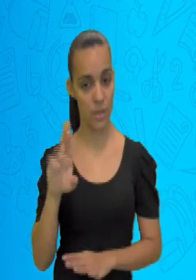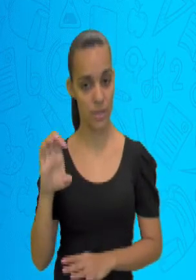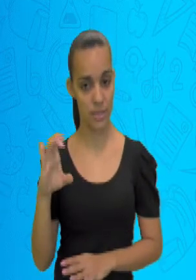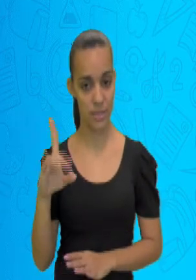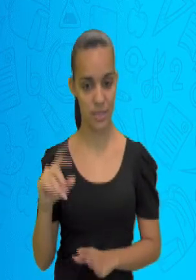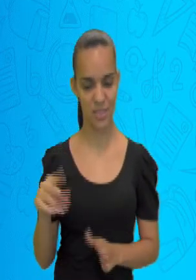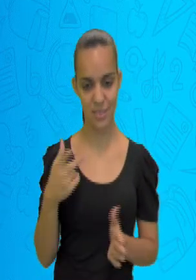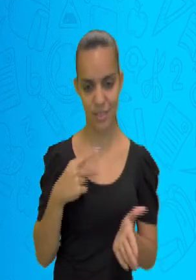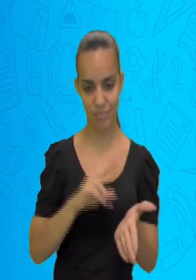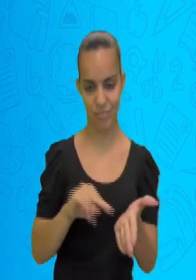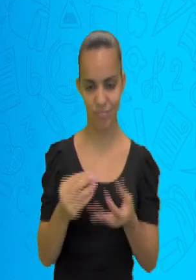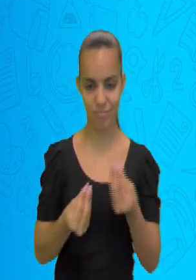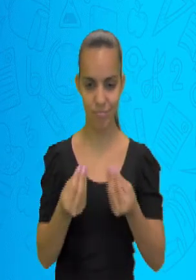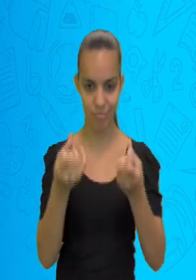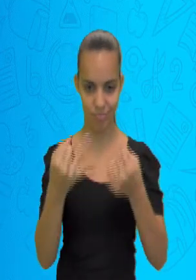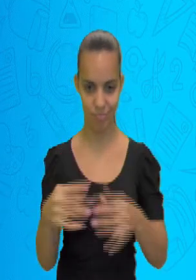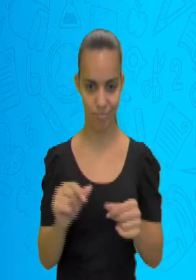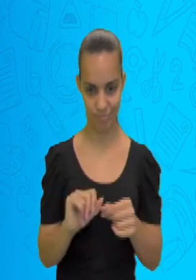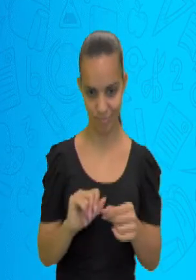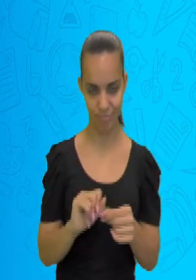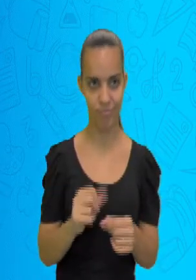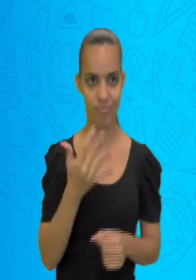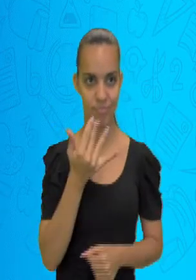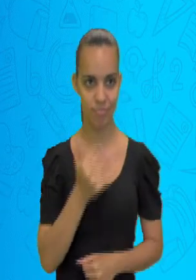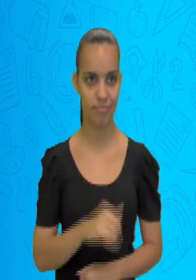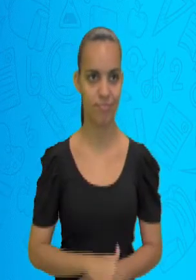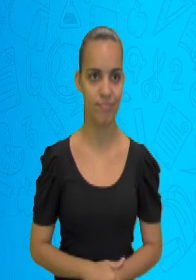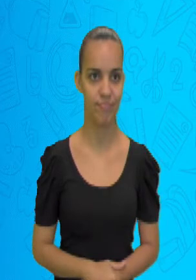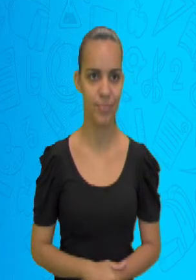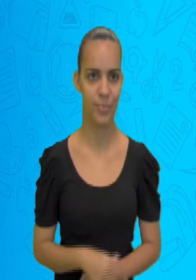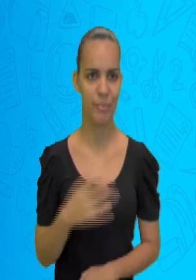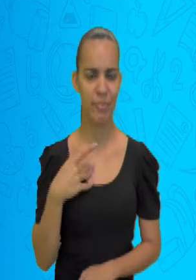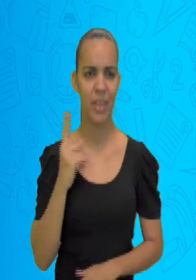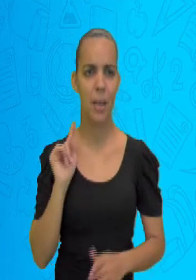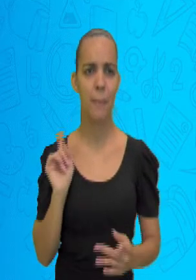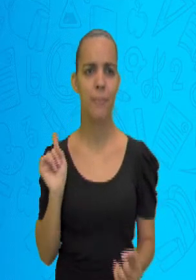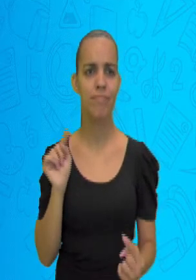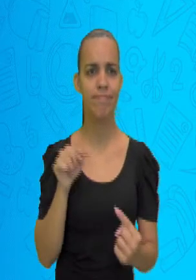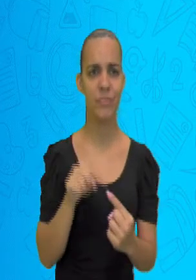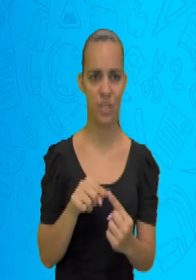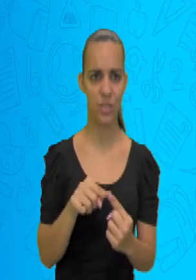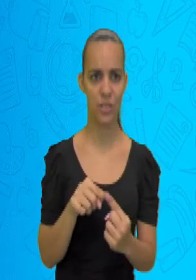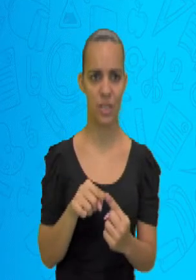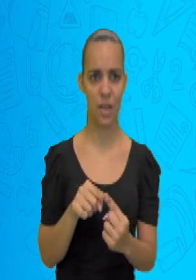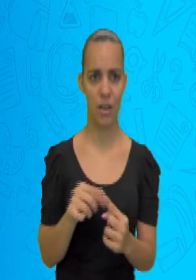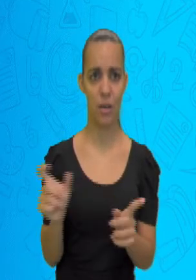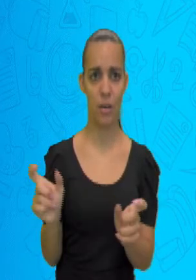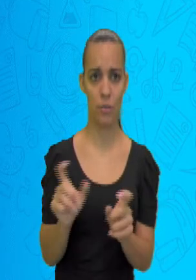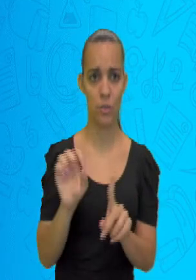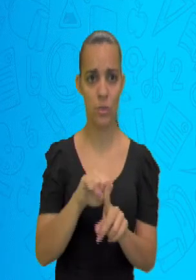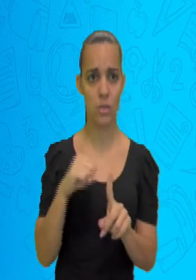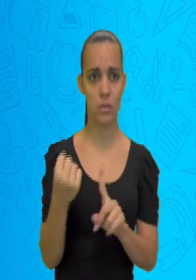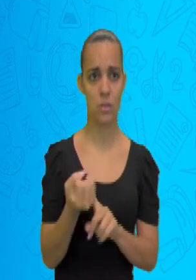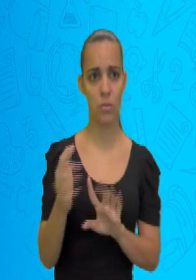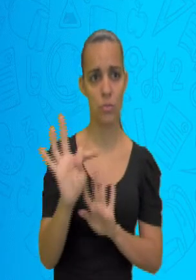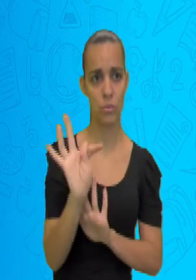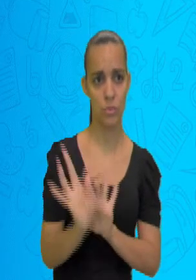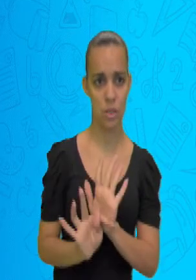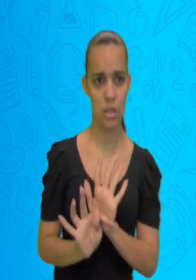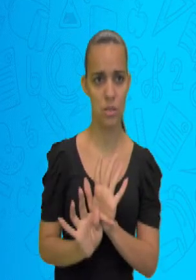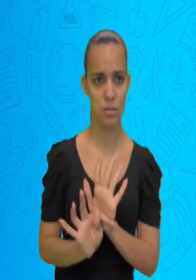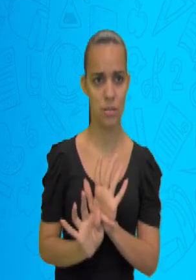Objetivo: identificar a função do social dos textos que circulam em campos da